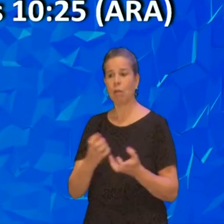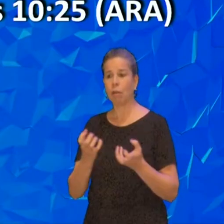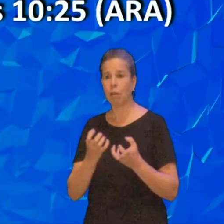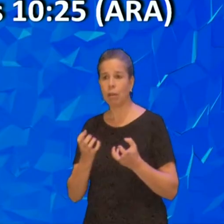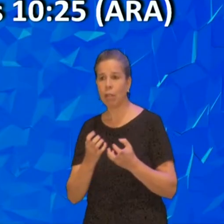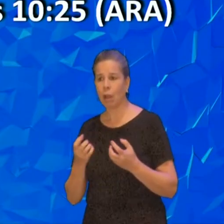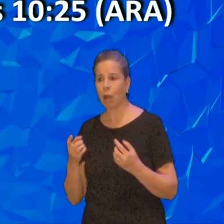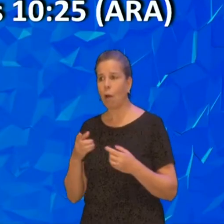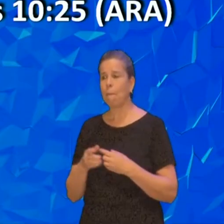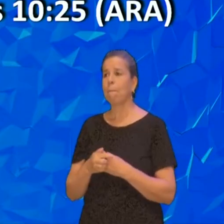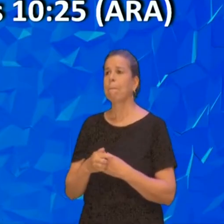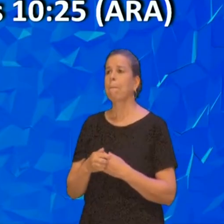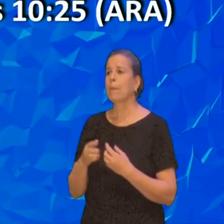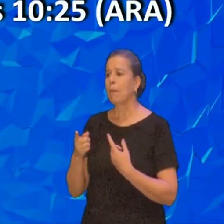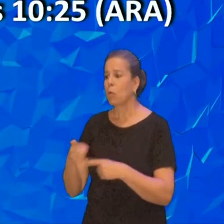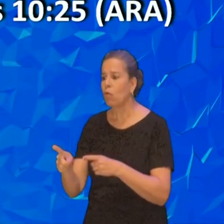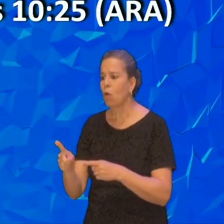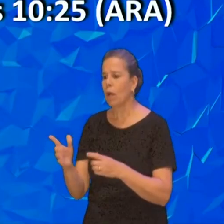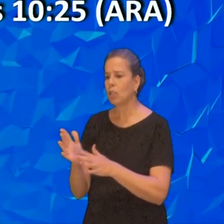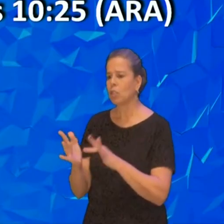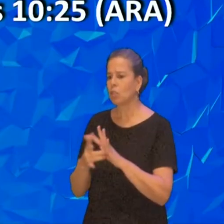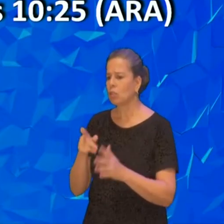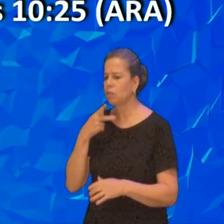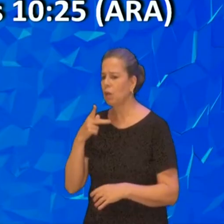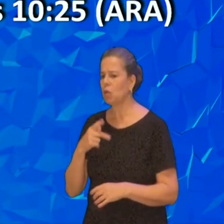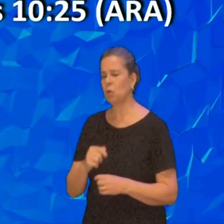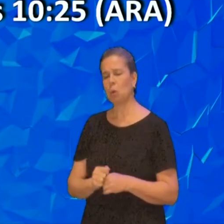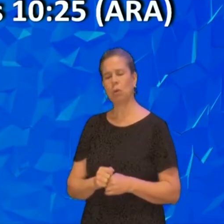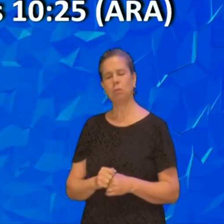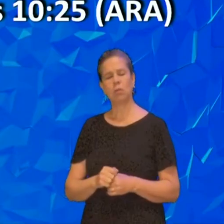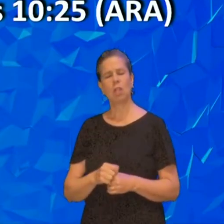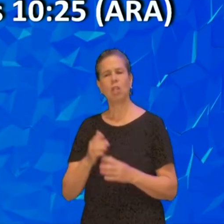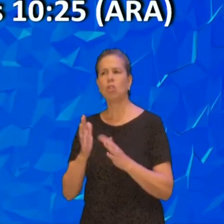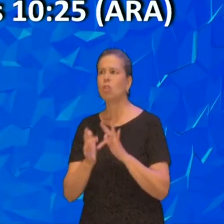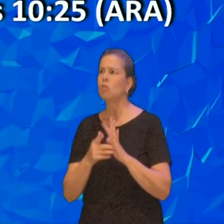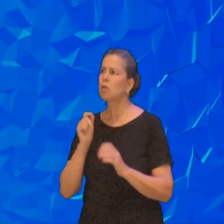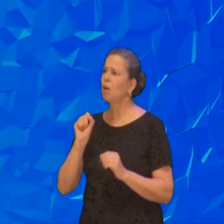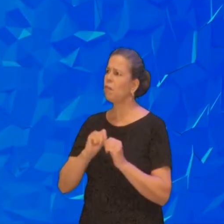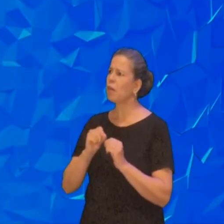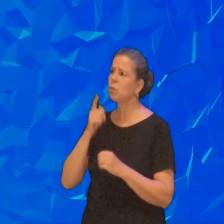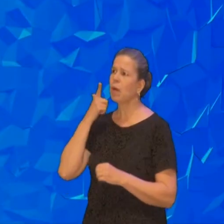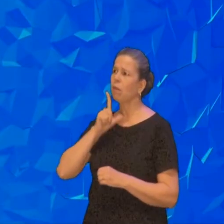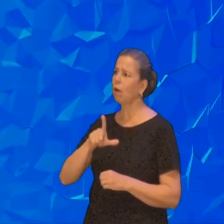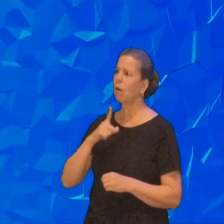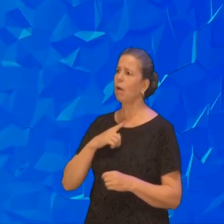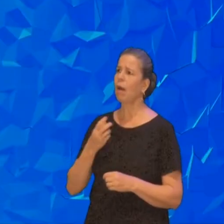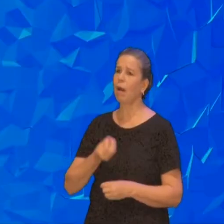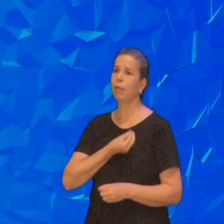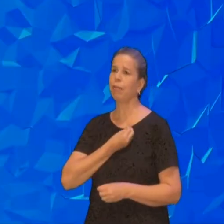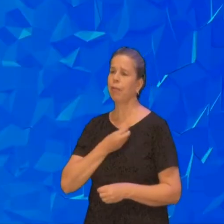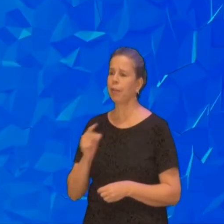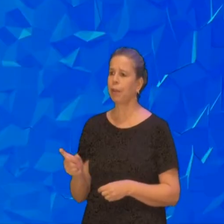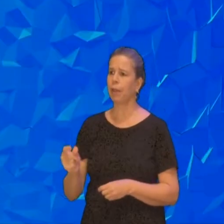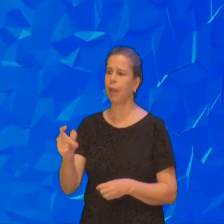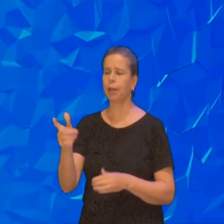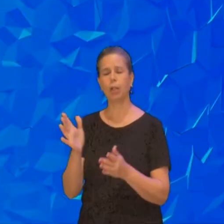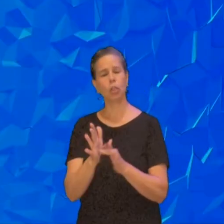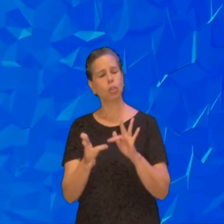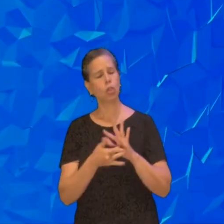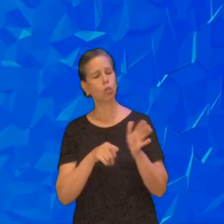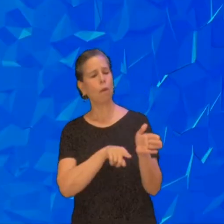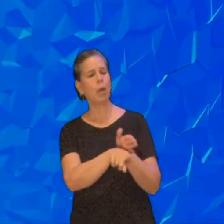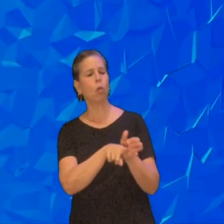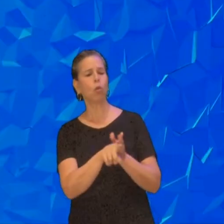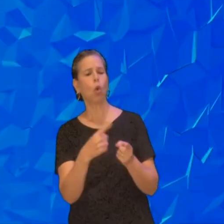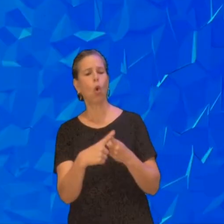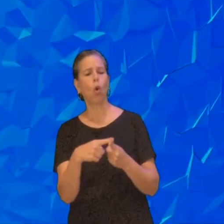prova e disse-lhe: Mestre, que farei para herdar a vida eterna? Então Jesus lhe perguntou: o